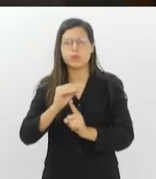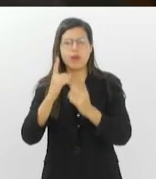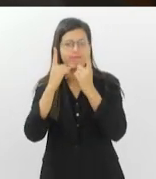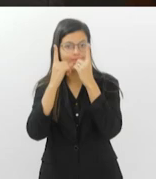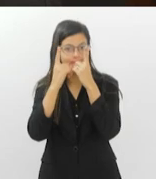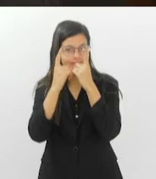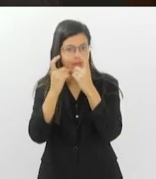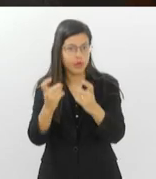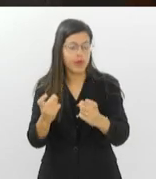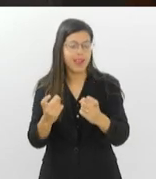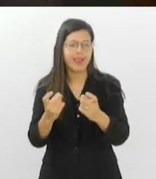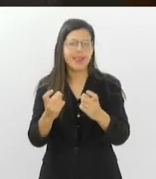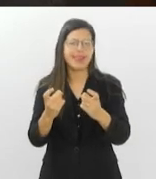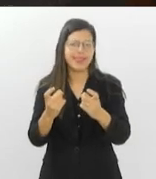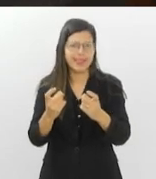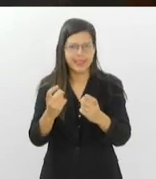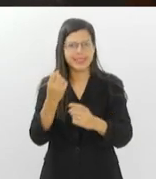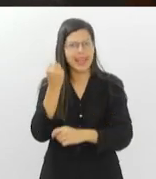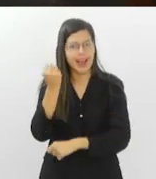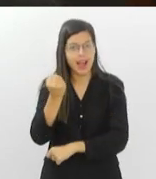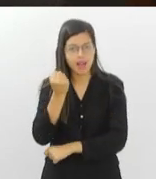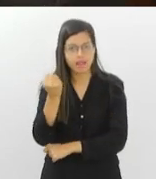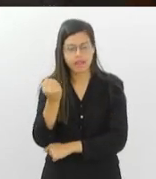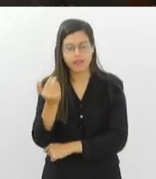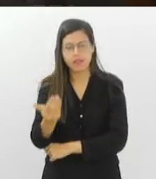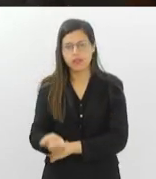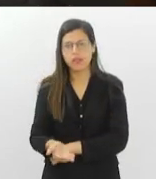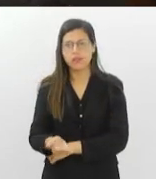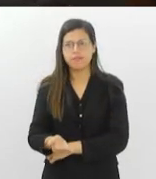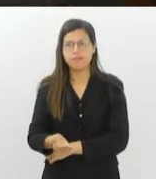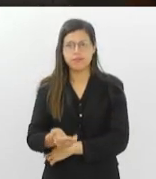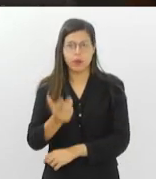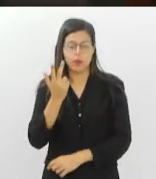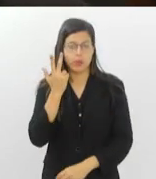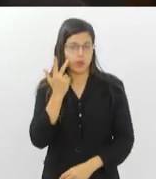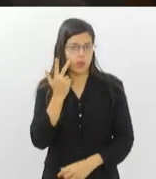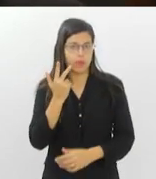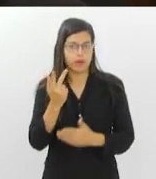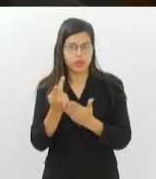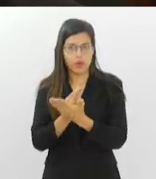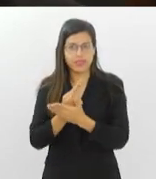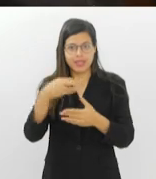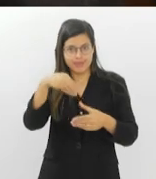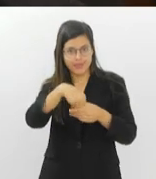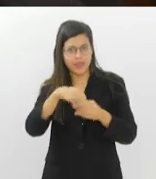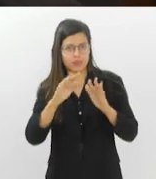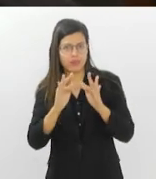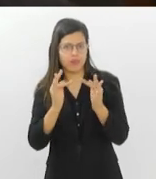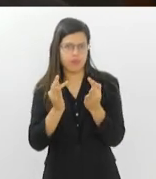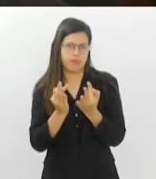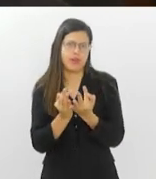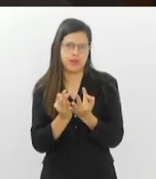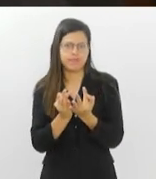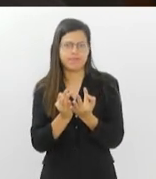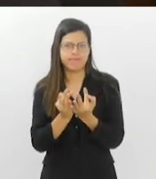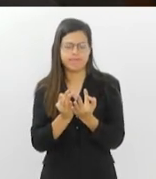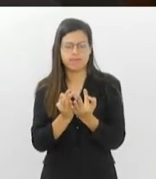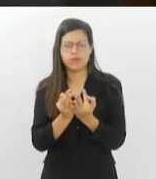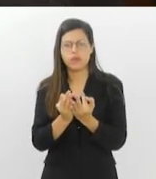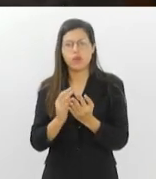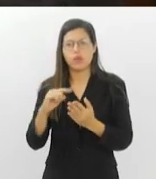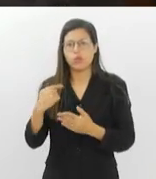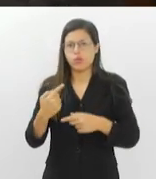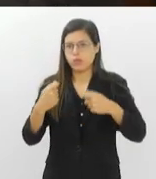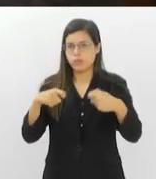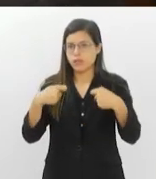tão trágica, e normalmente acontece intrafamiliar, dentro da sua própria família. Então nós